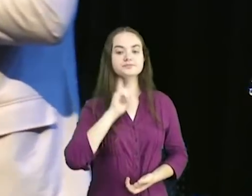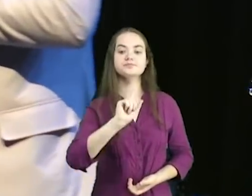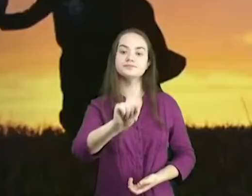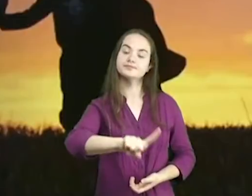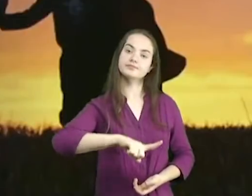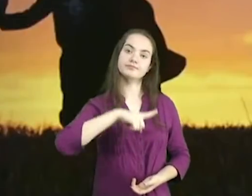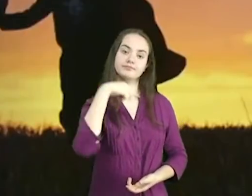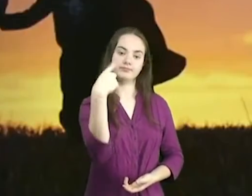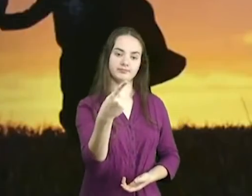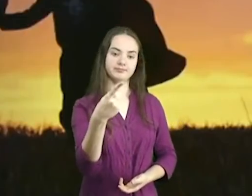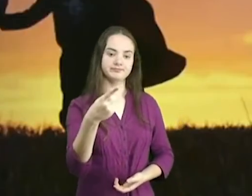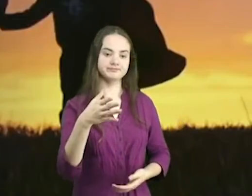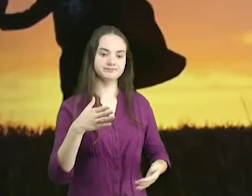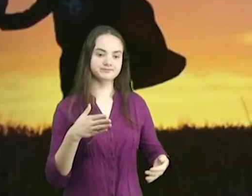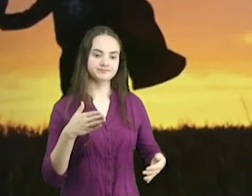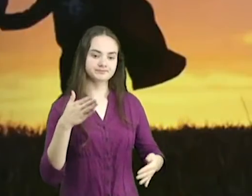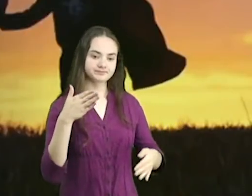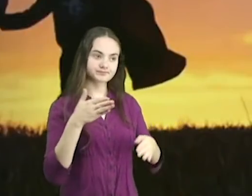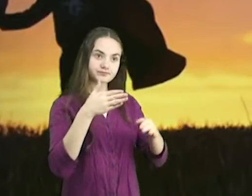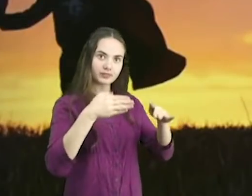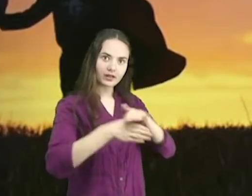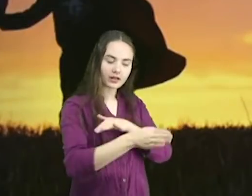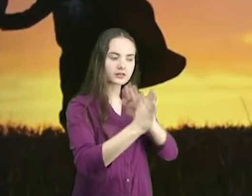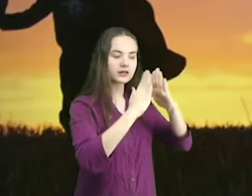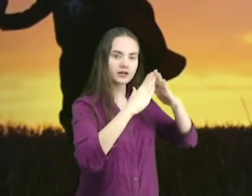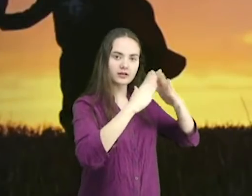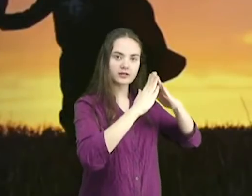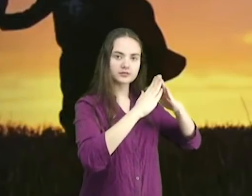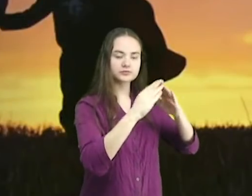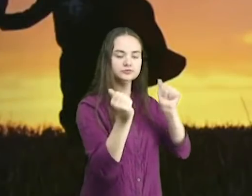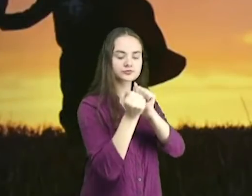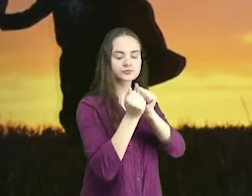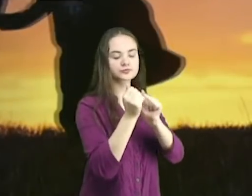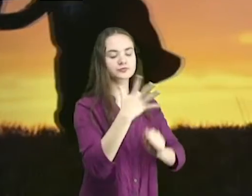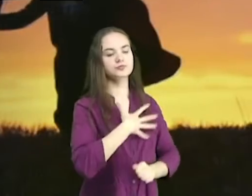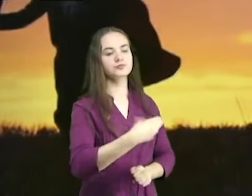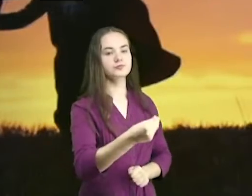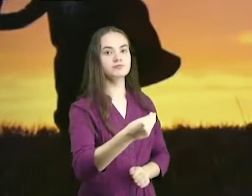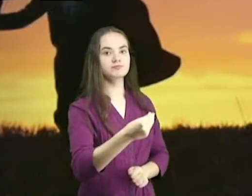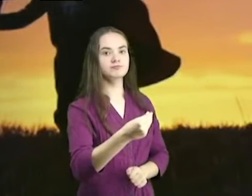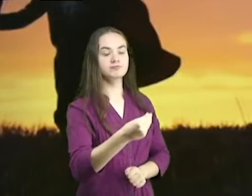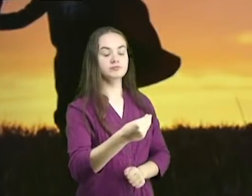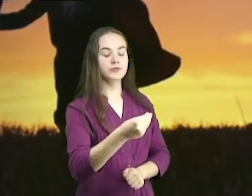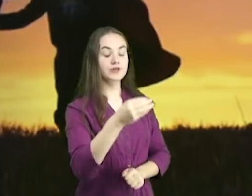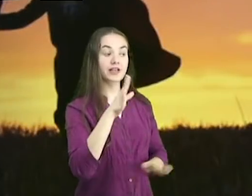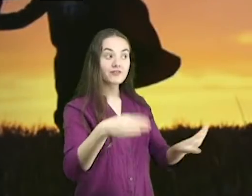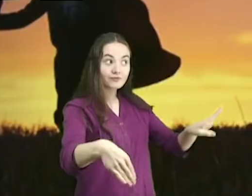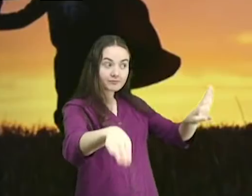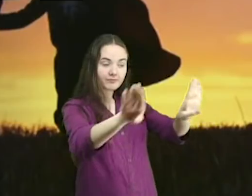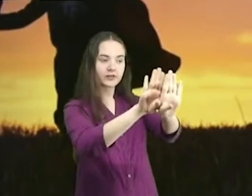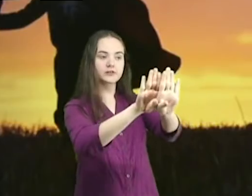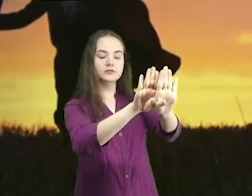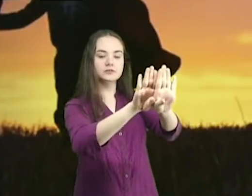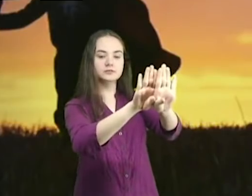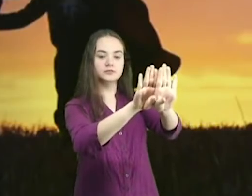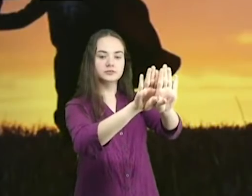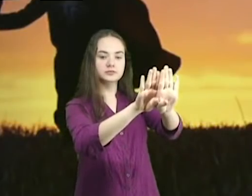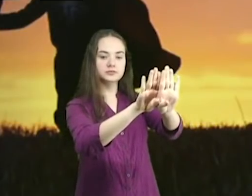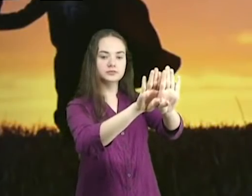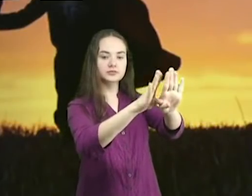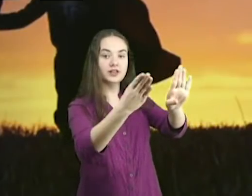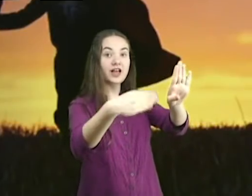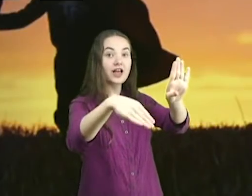Depois entre em casa com seus filhos e feche a porta. Afaste